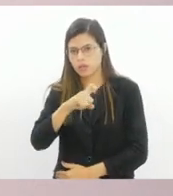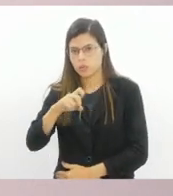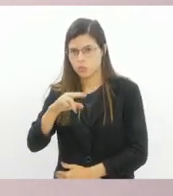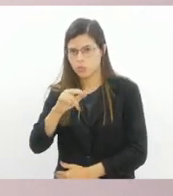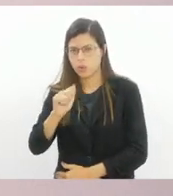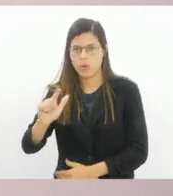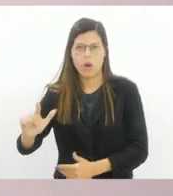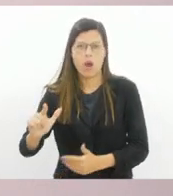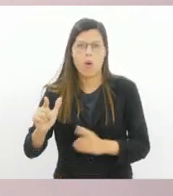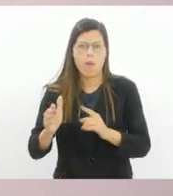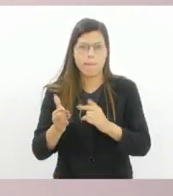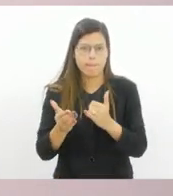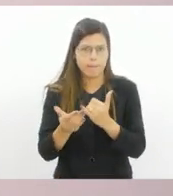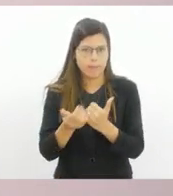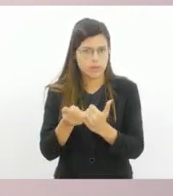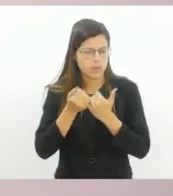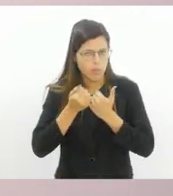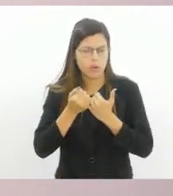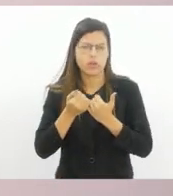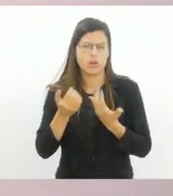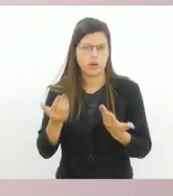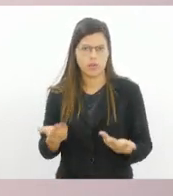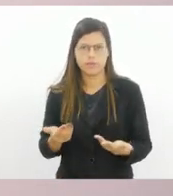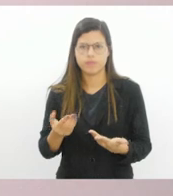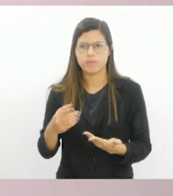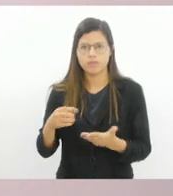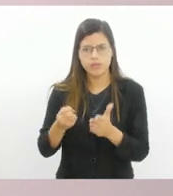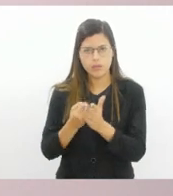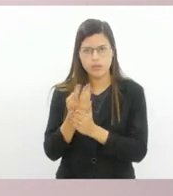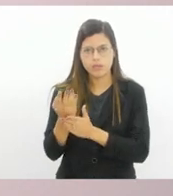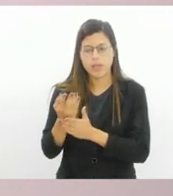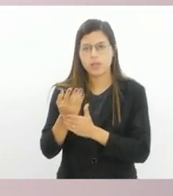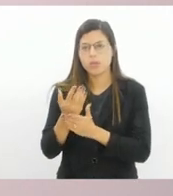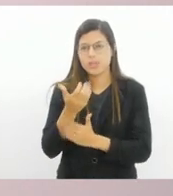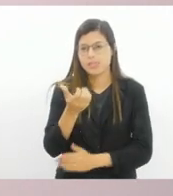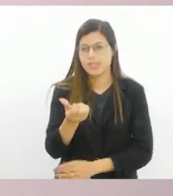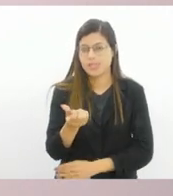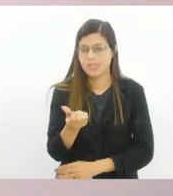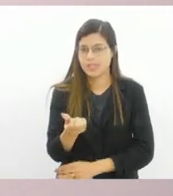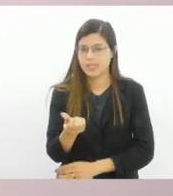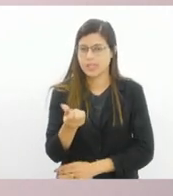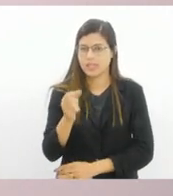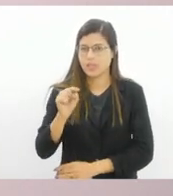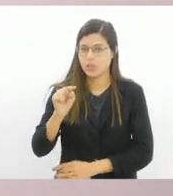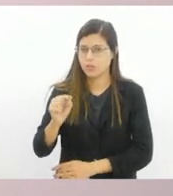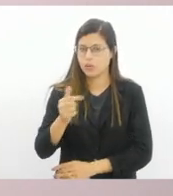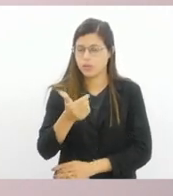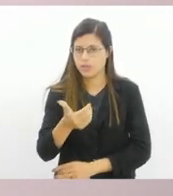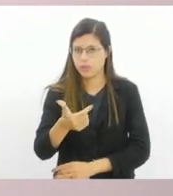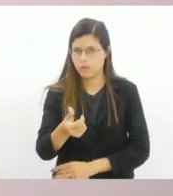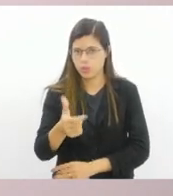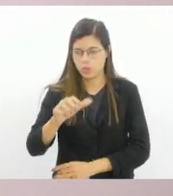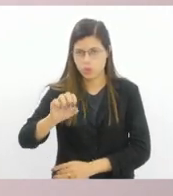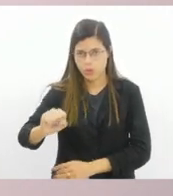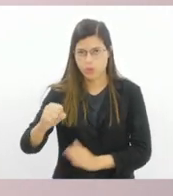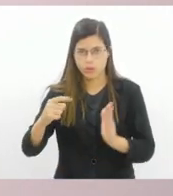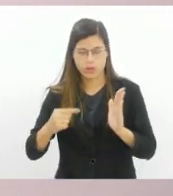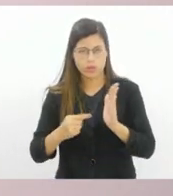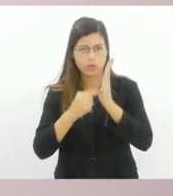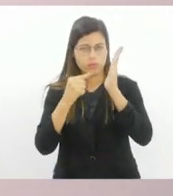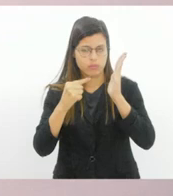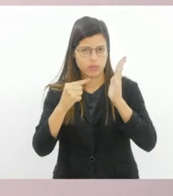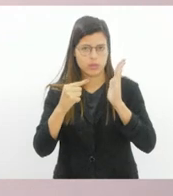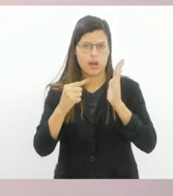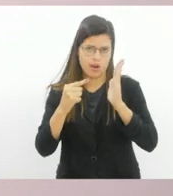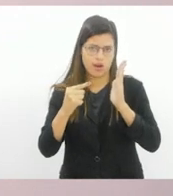patrimonial. Segundo os dados do dossiê Mulher de 2023, uma média de 6.128 mulheres denunciaram ter sofrido